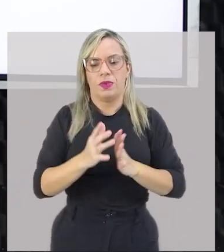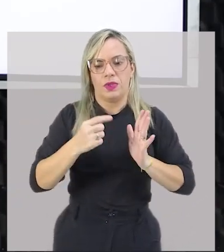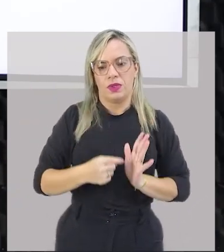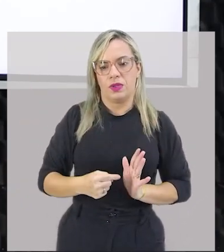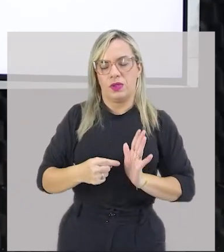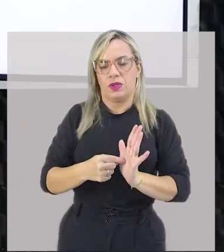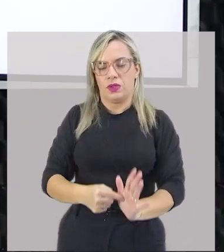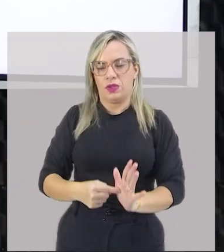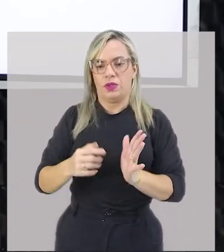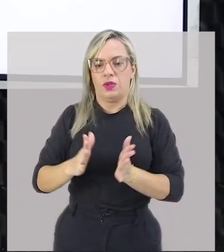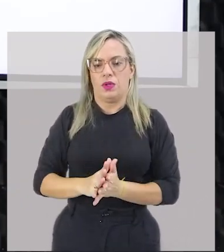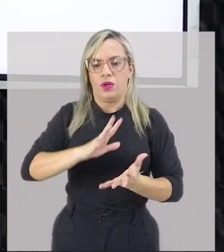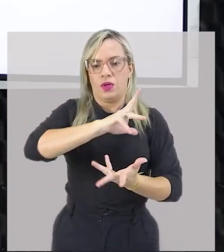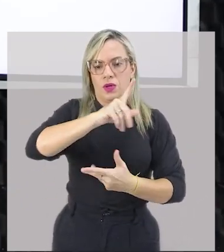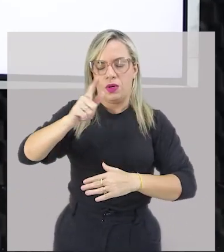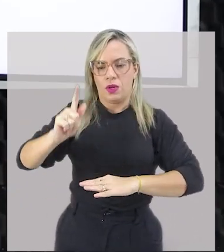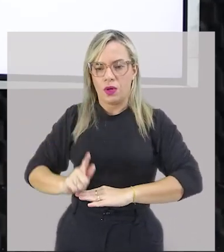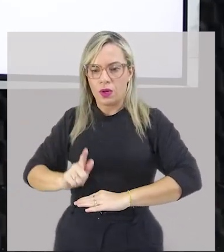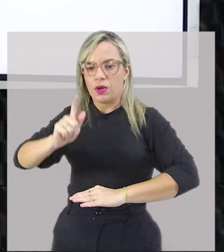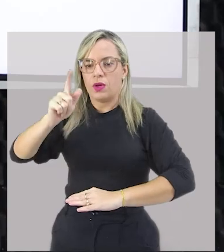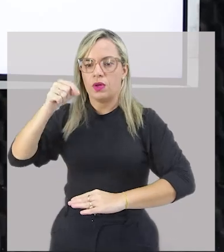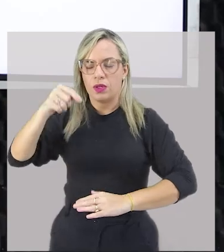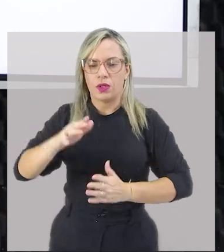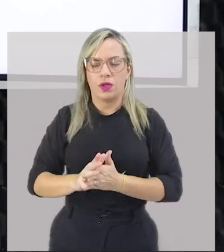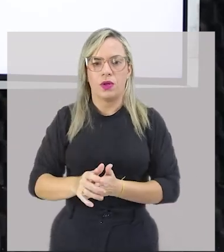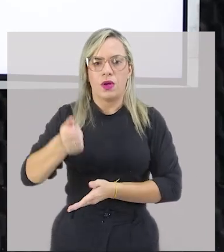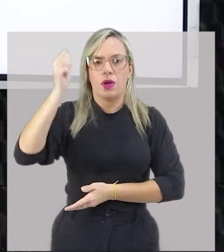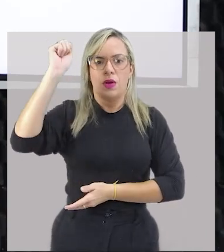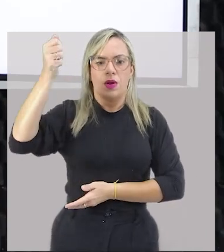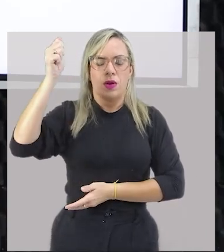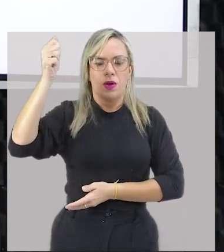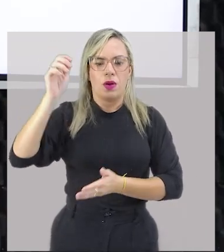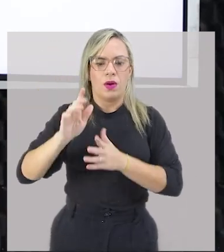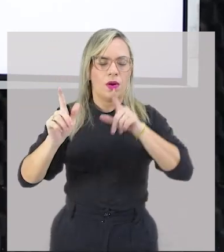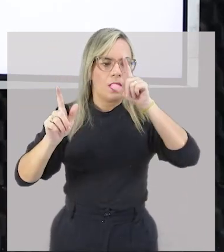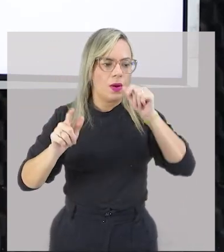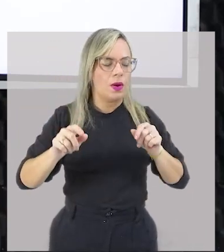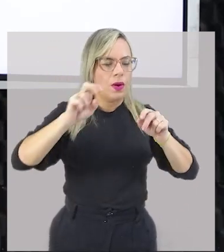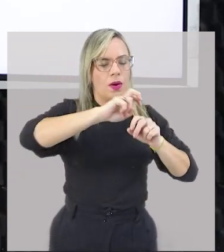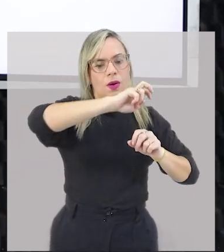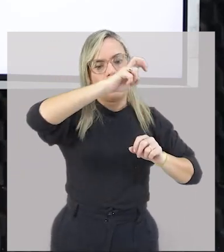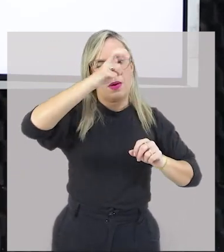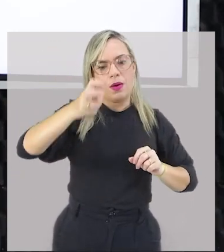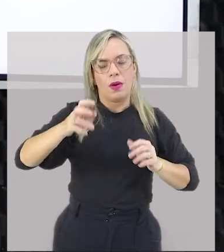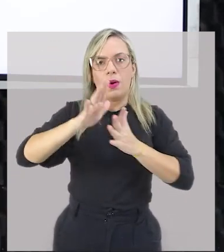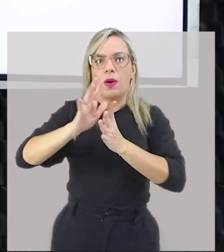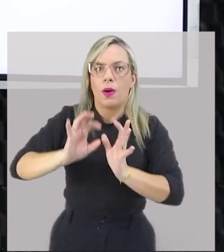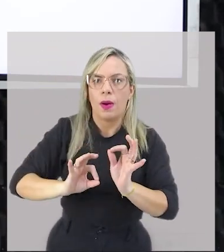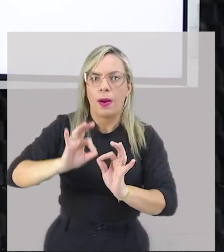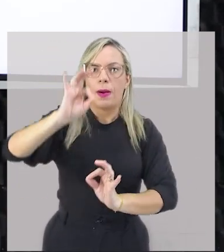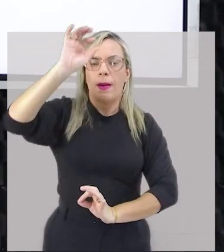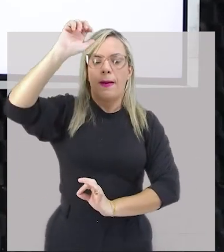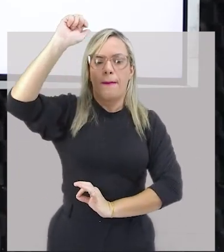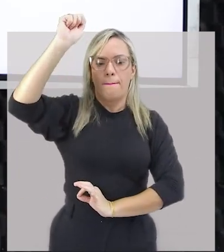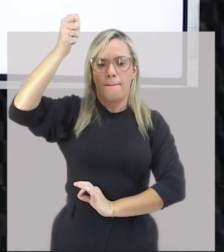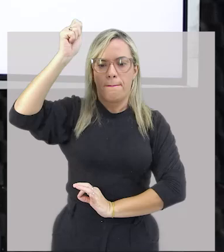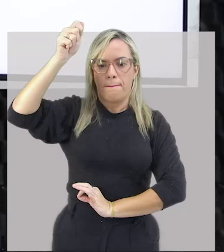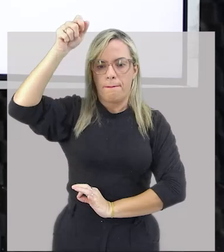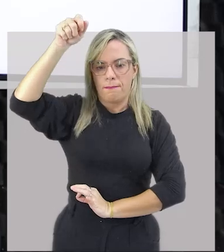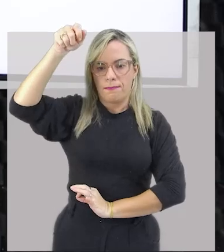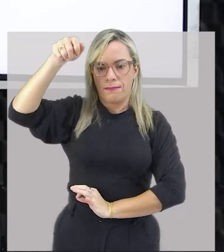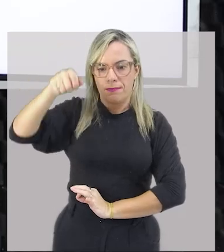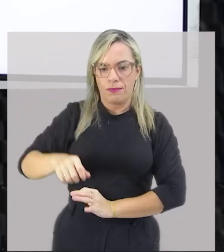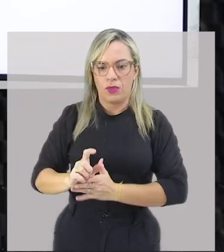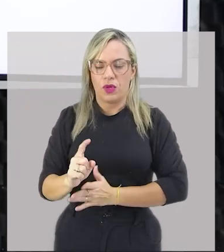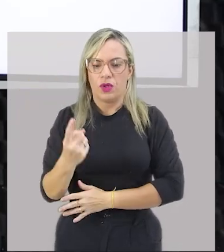Na demonstração, o astronauta deixou cair em um mesmo instante e de uma mesma altura um martelo de mais